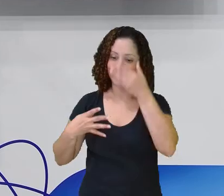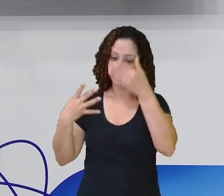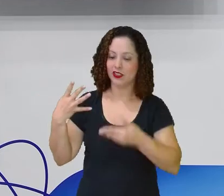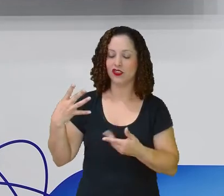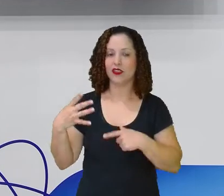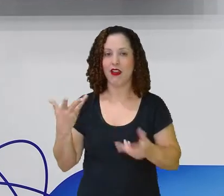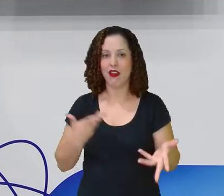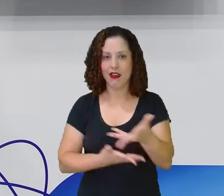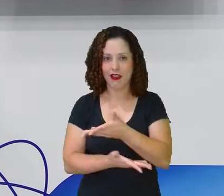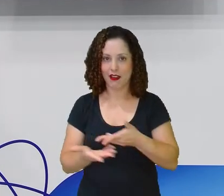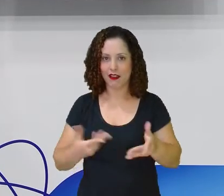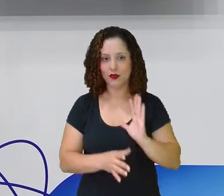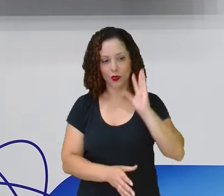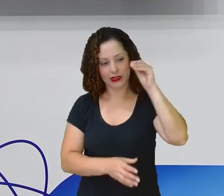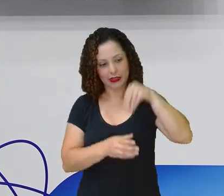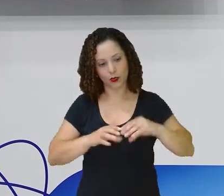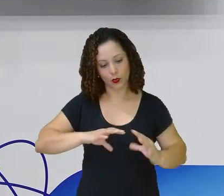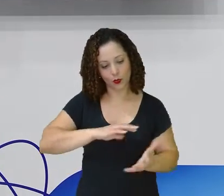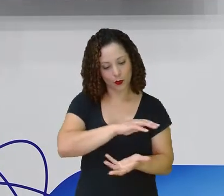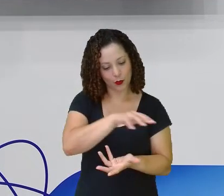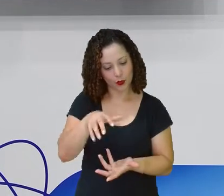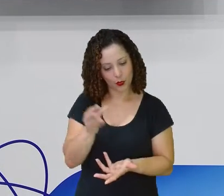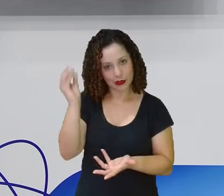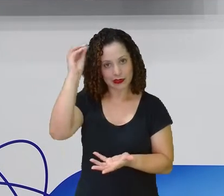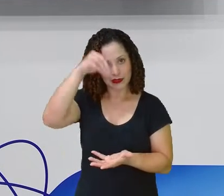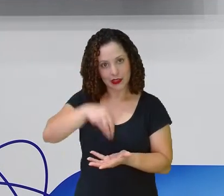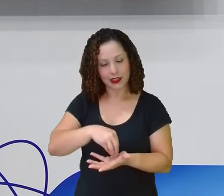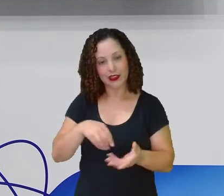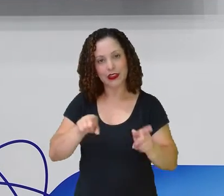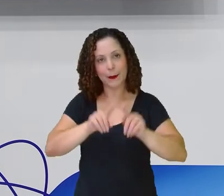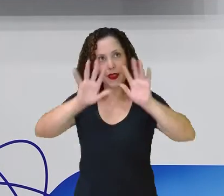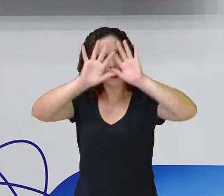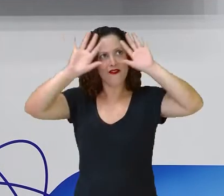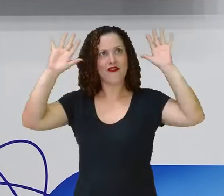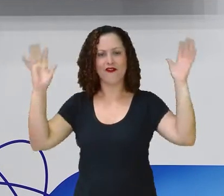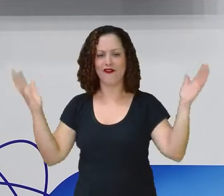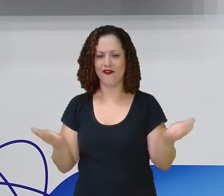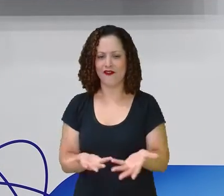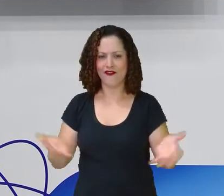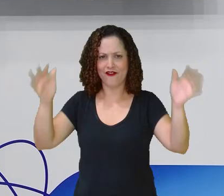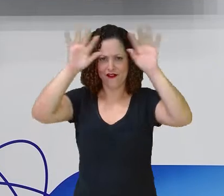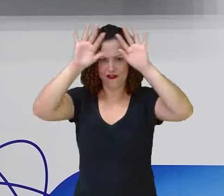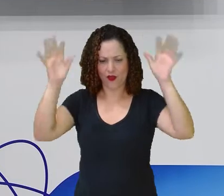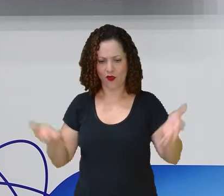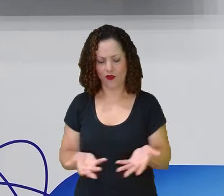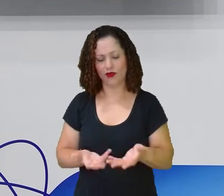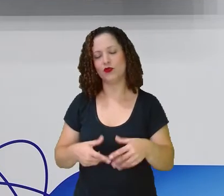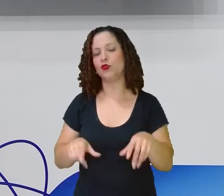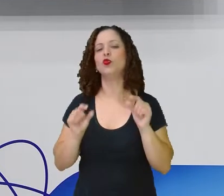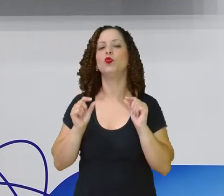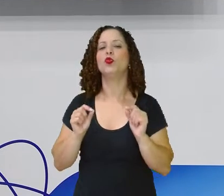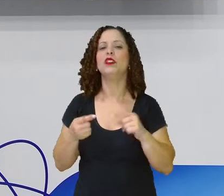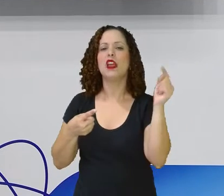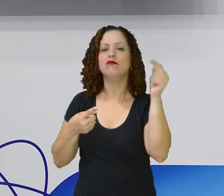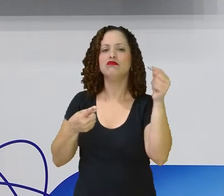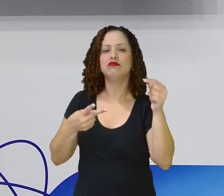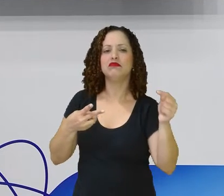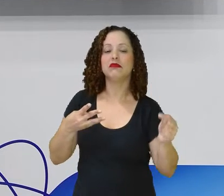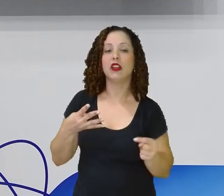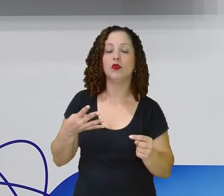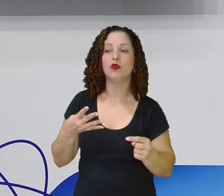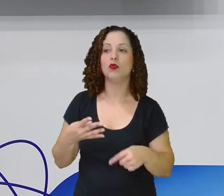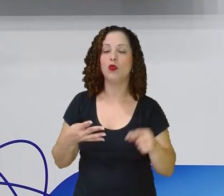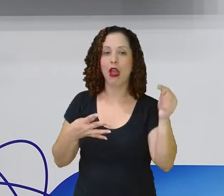camadas internas da Terra, outros vão estar ligados às camadas externas. Mas o que seria isso? O que é